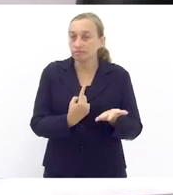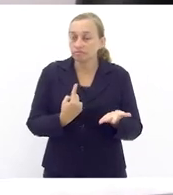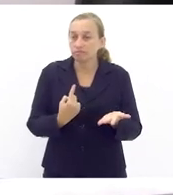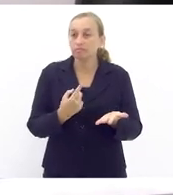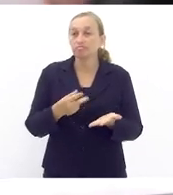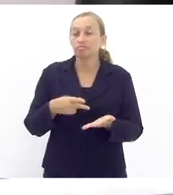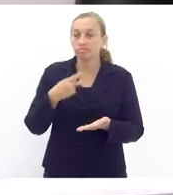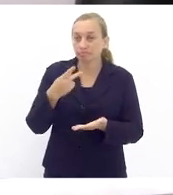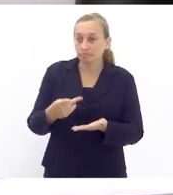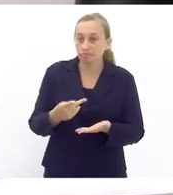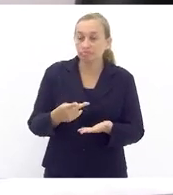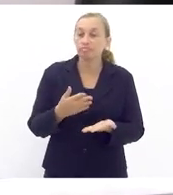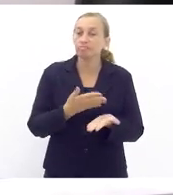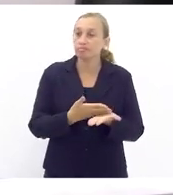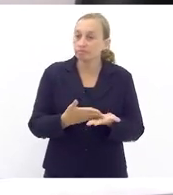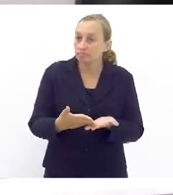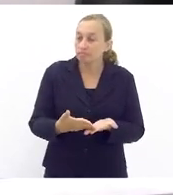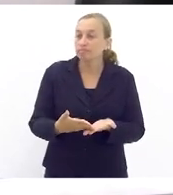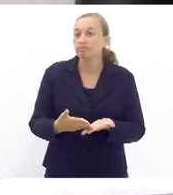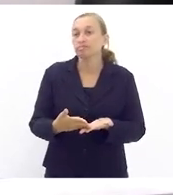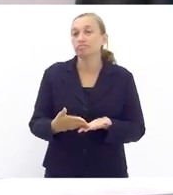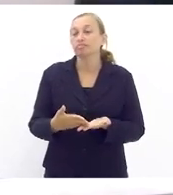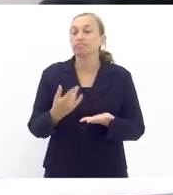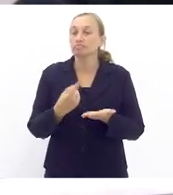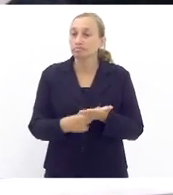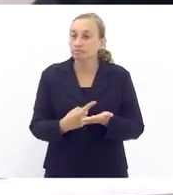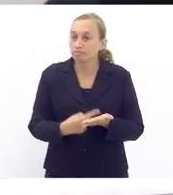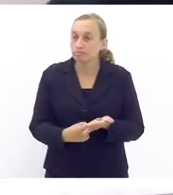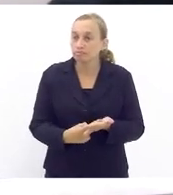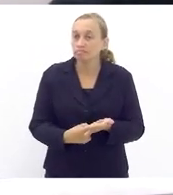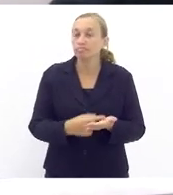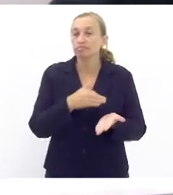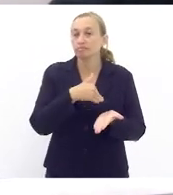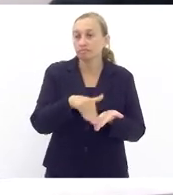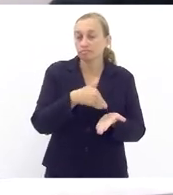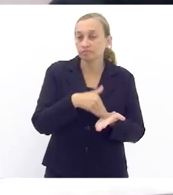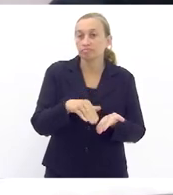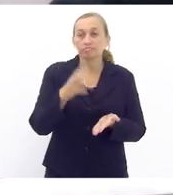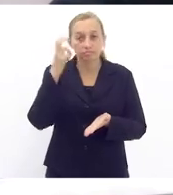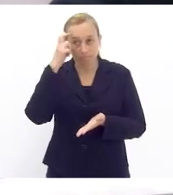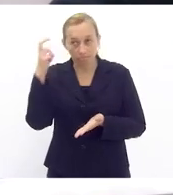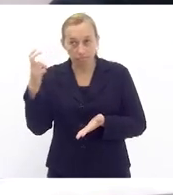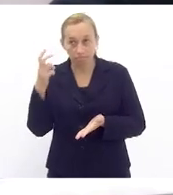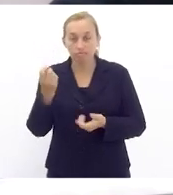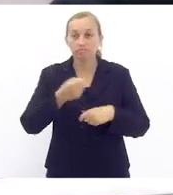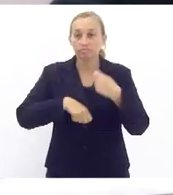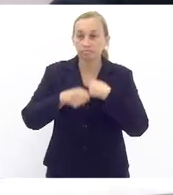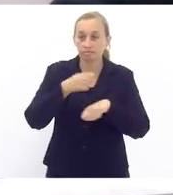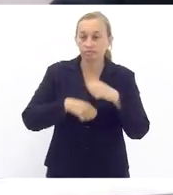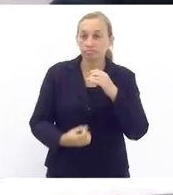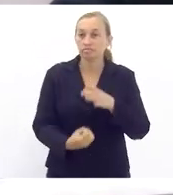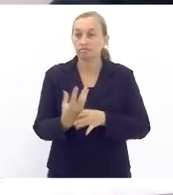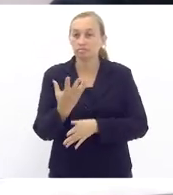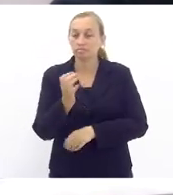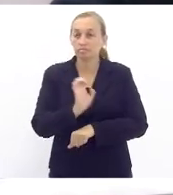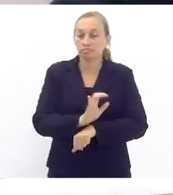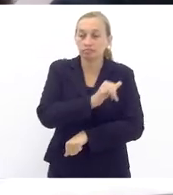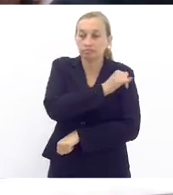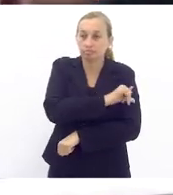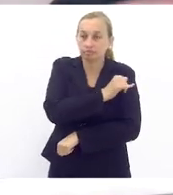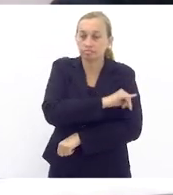de reforçar como no início o comprometimento da Secretaria de Cultura e economia criativa do Estado do Rio de